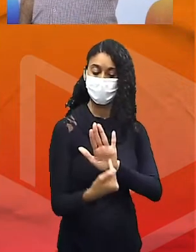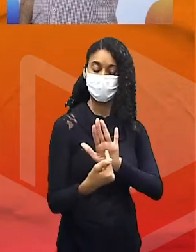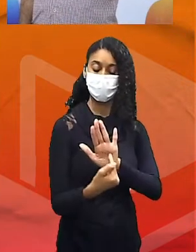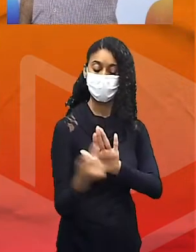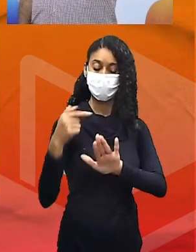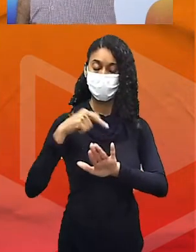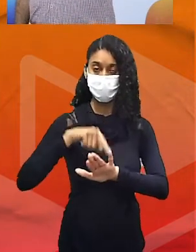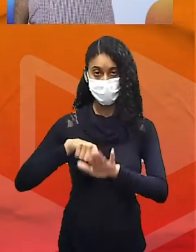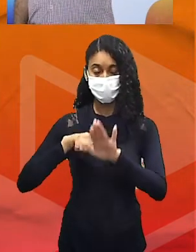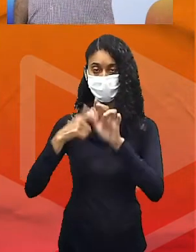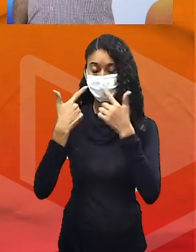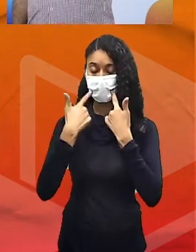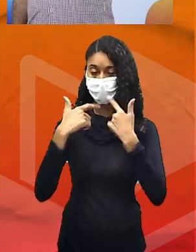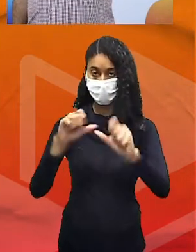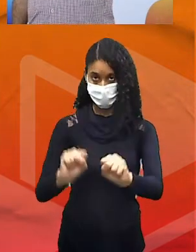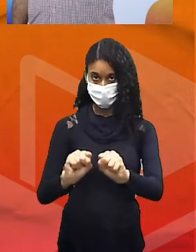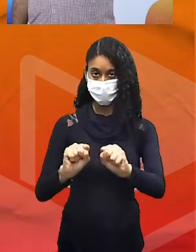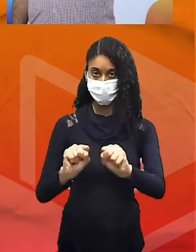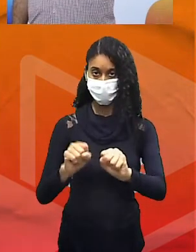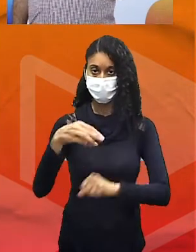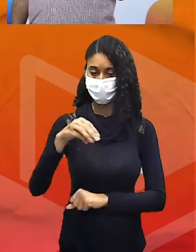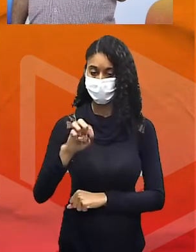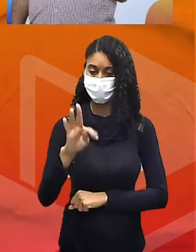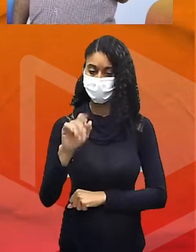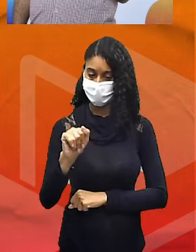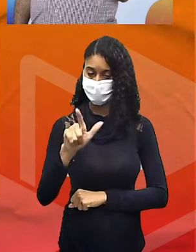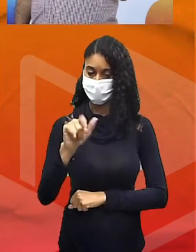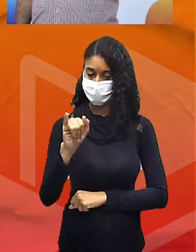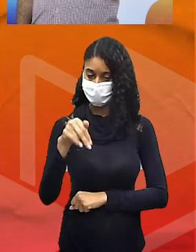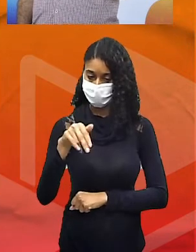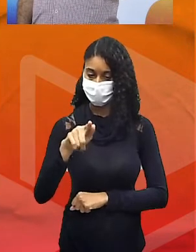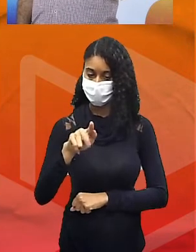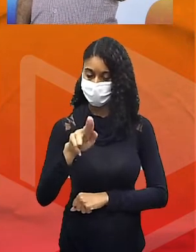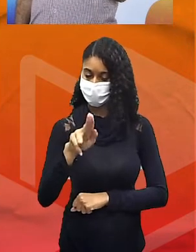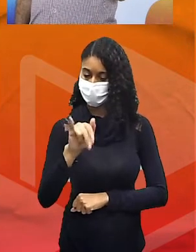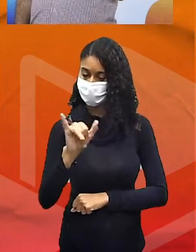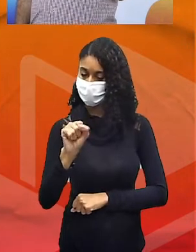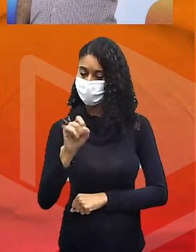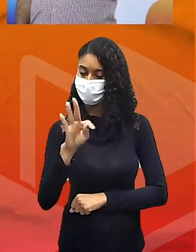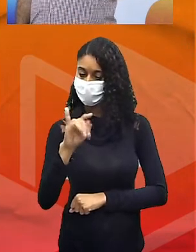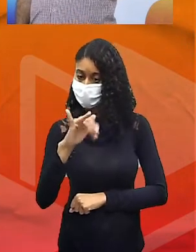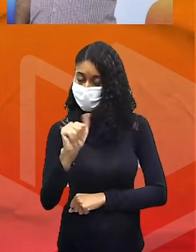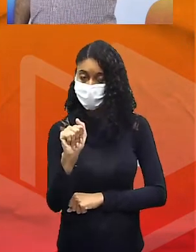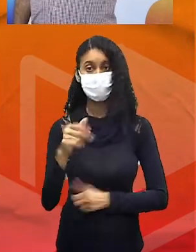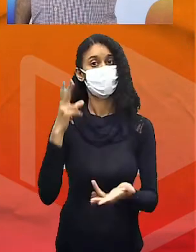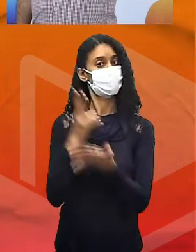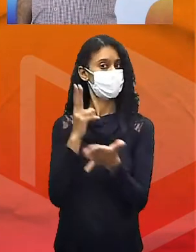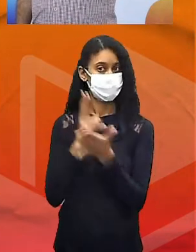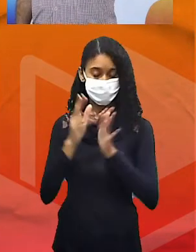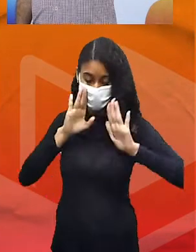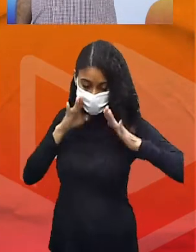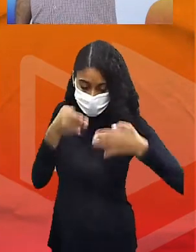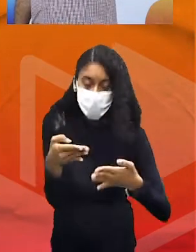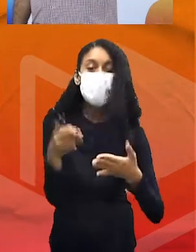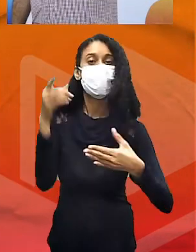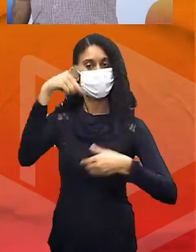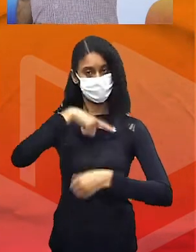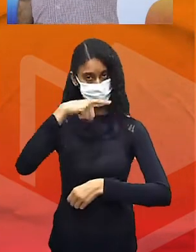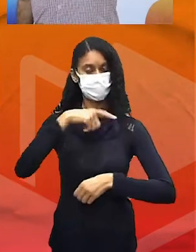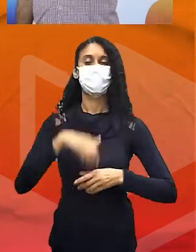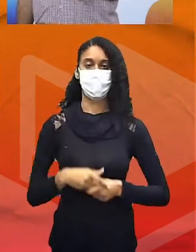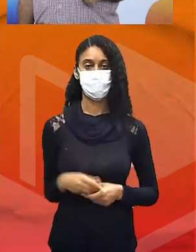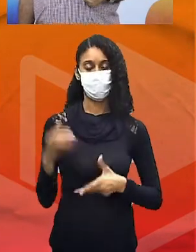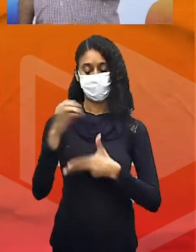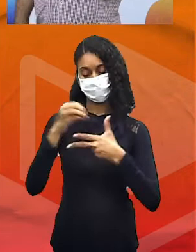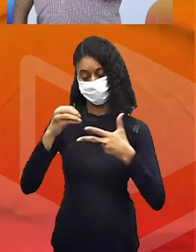metalinguística. Gente, a metalinguagem ou a metalinguística sempre está presente, né, no